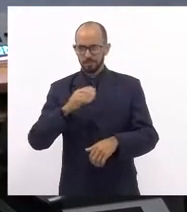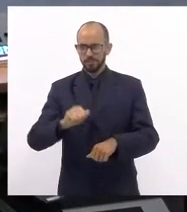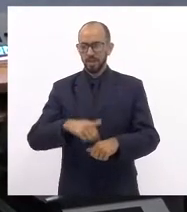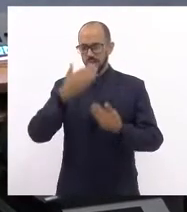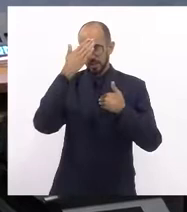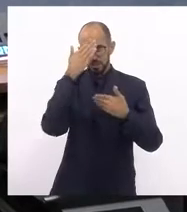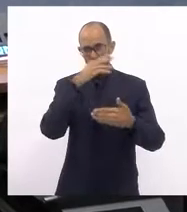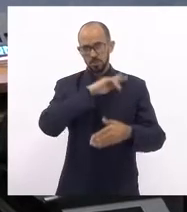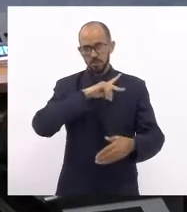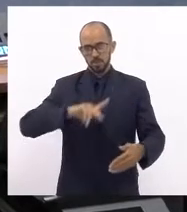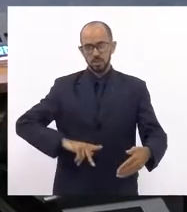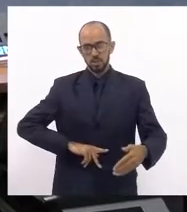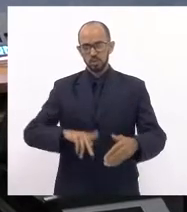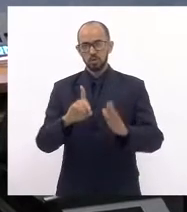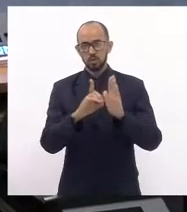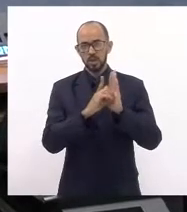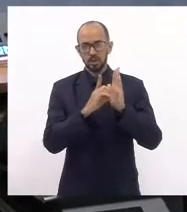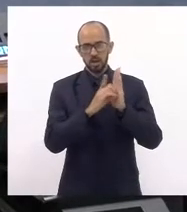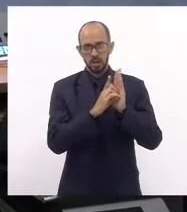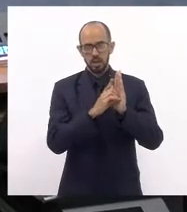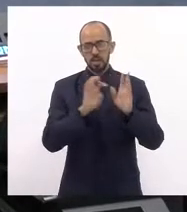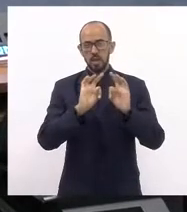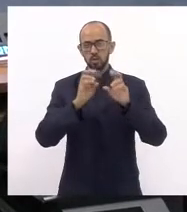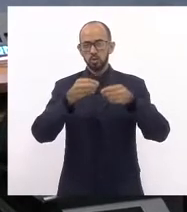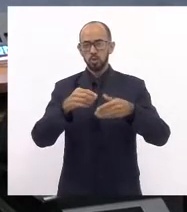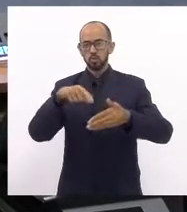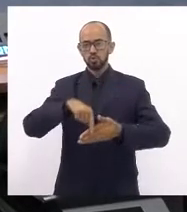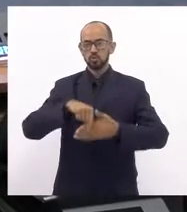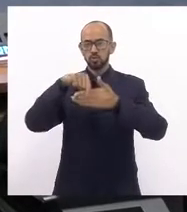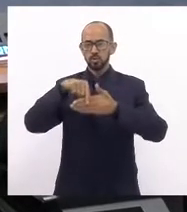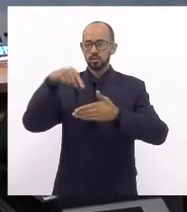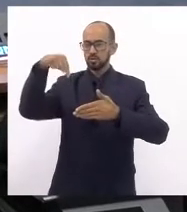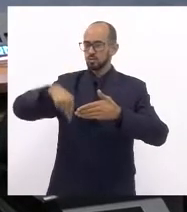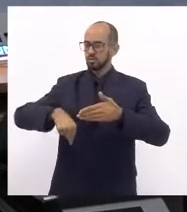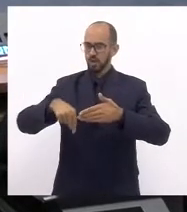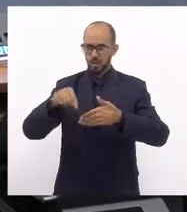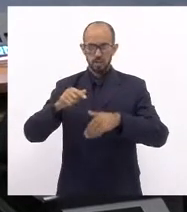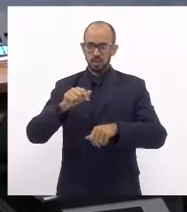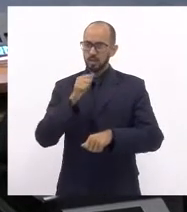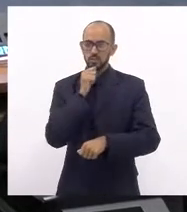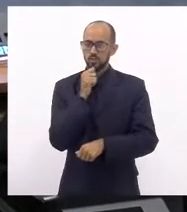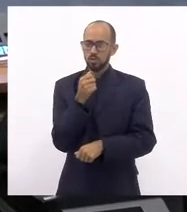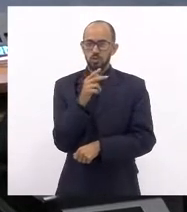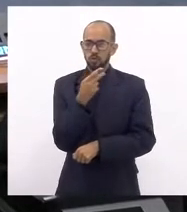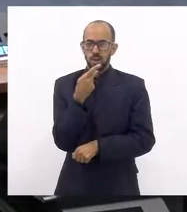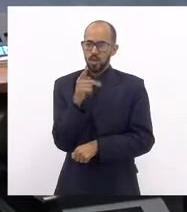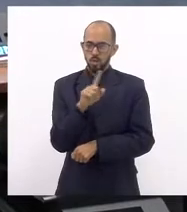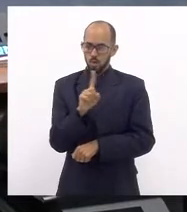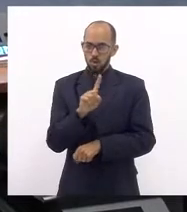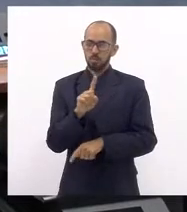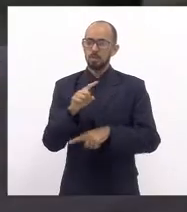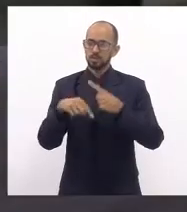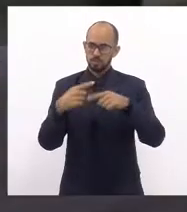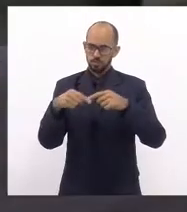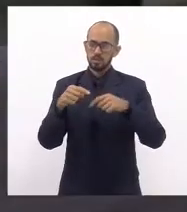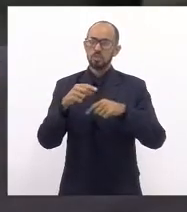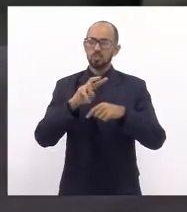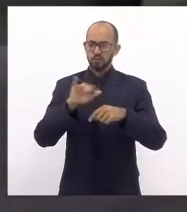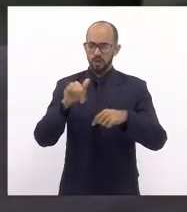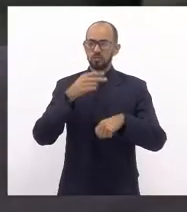DETRAN e a todas as autoridades que estiverem presentes, que a gente ainda não nominou, mas a gente vai tá